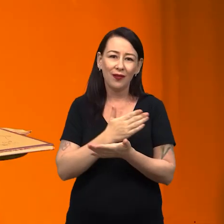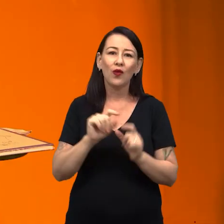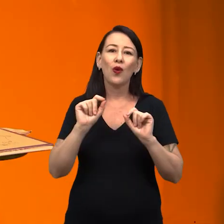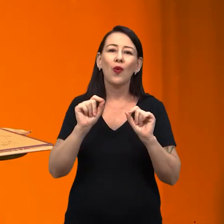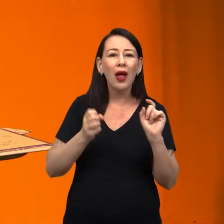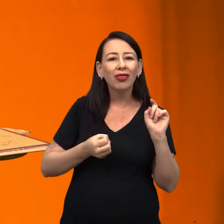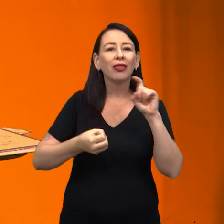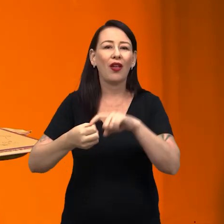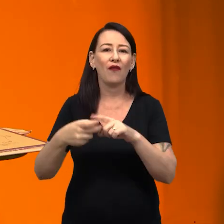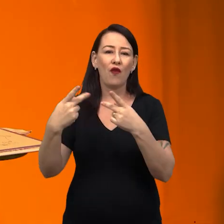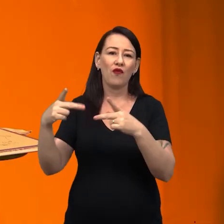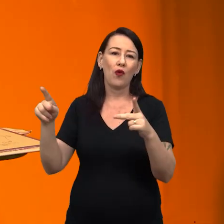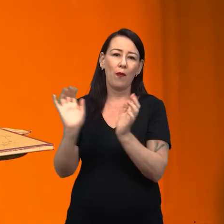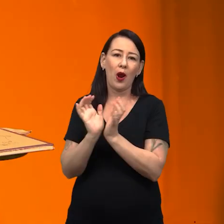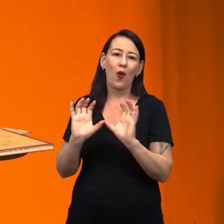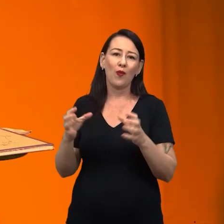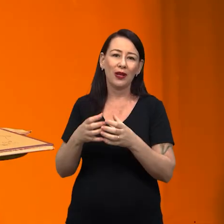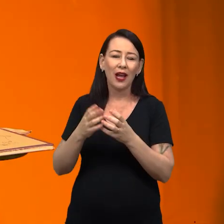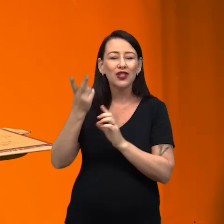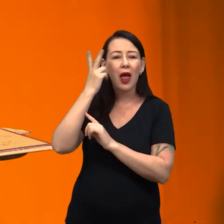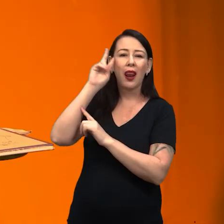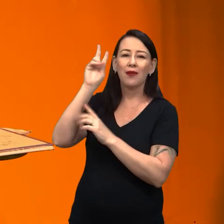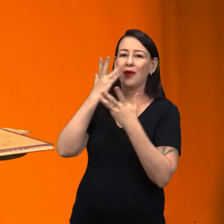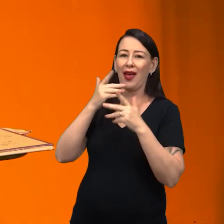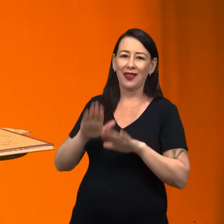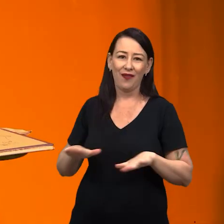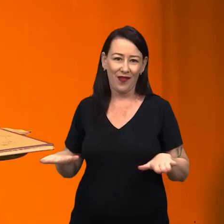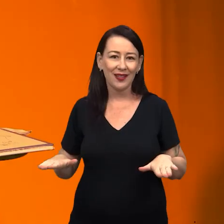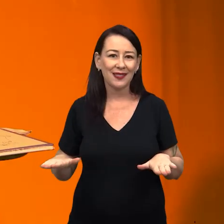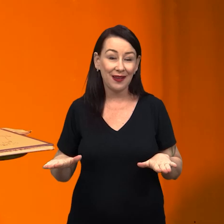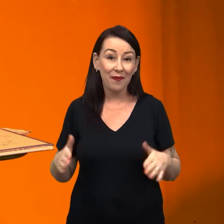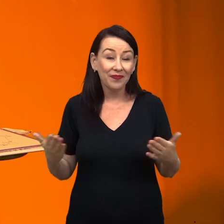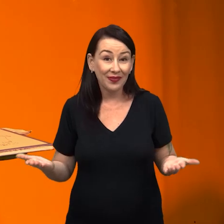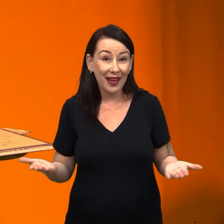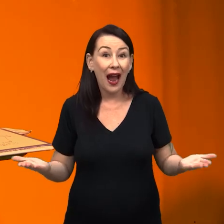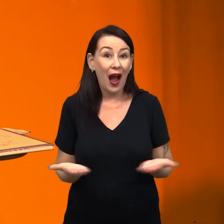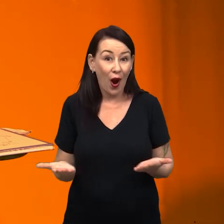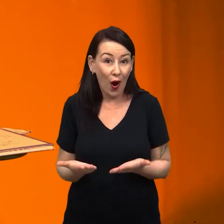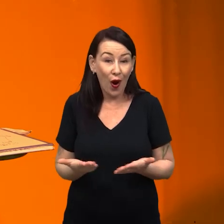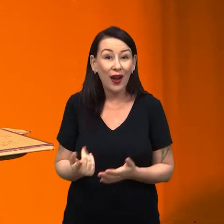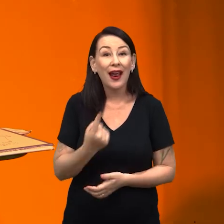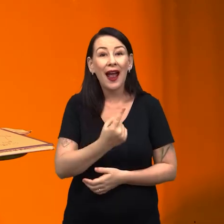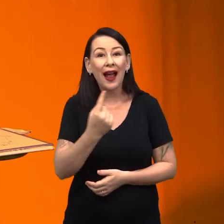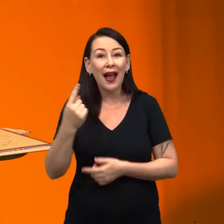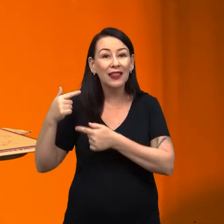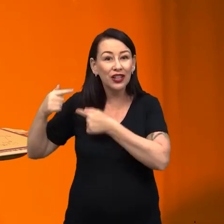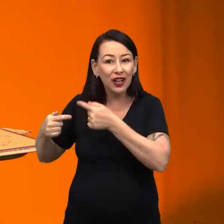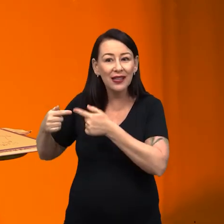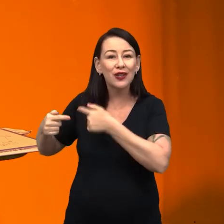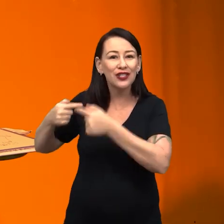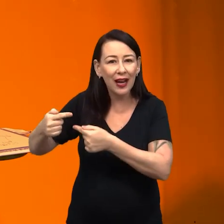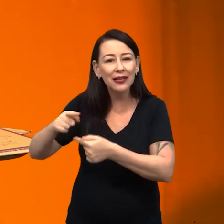ela tinha da infância. E hoje, cada geração que chega estuda esse